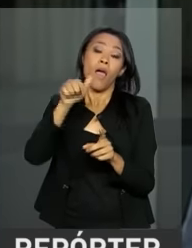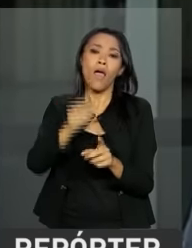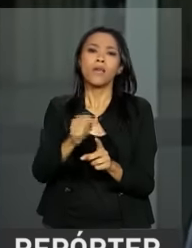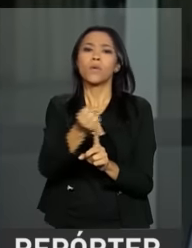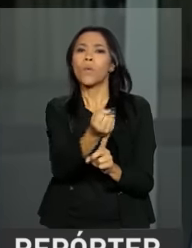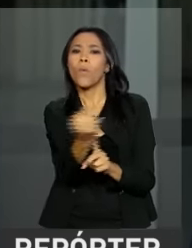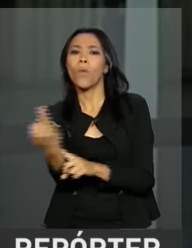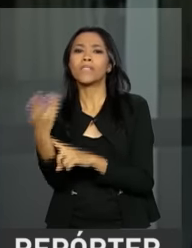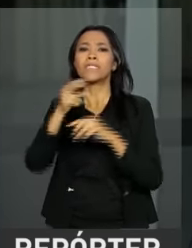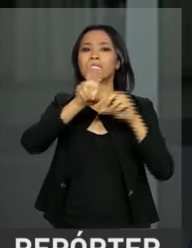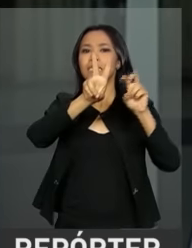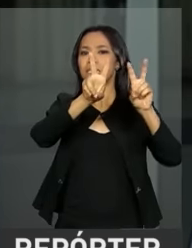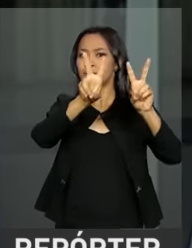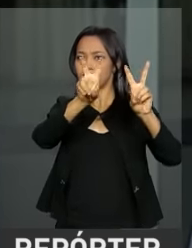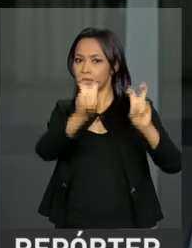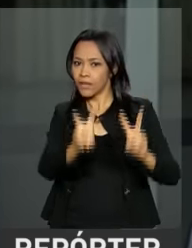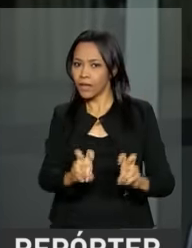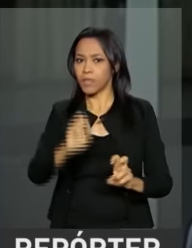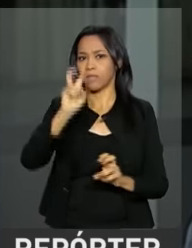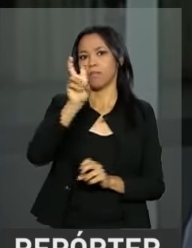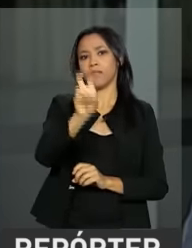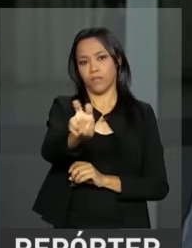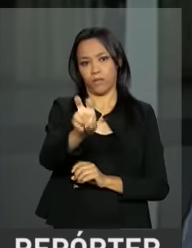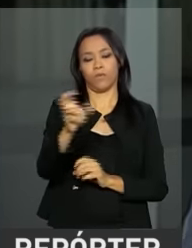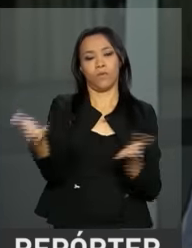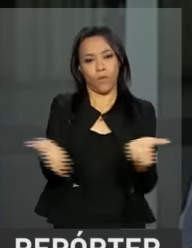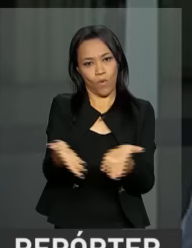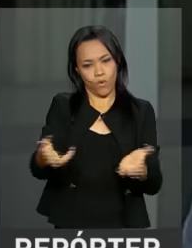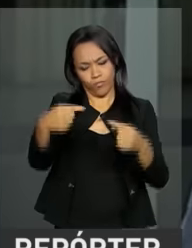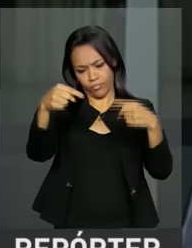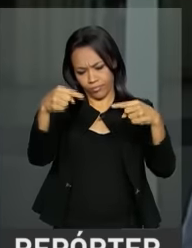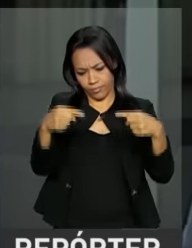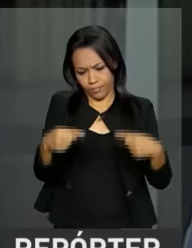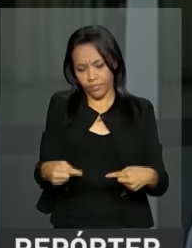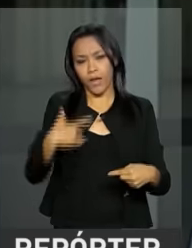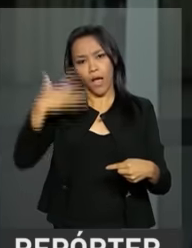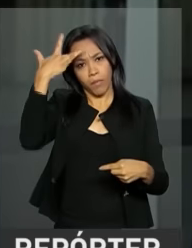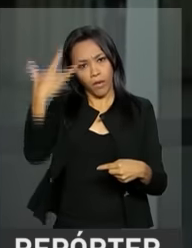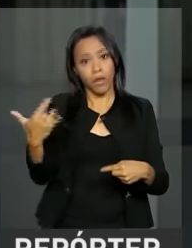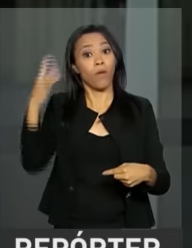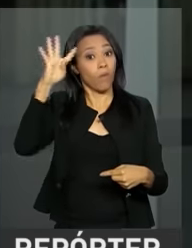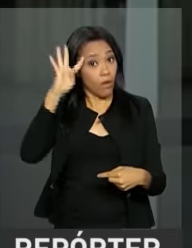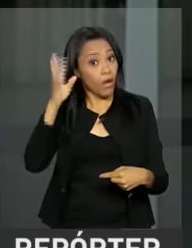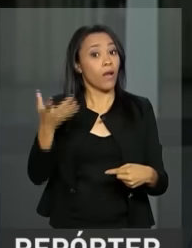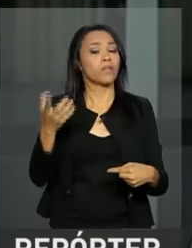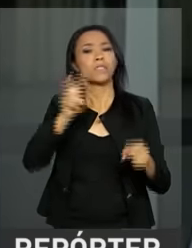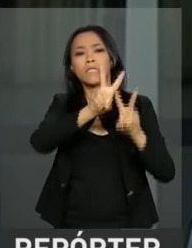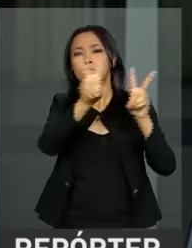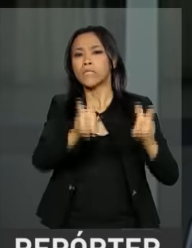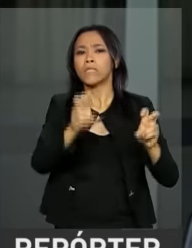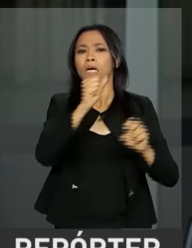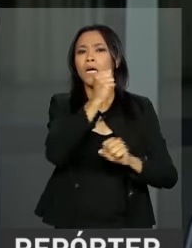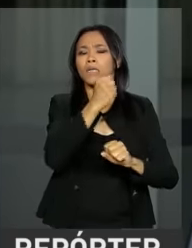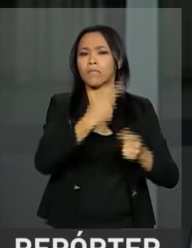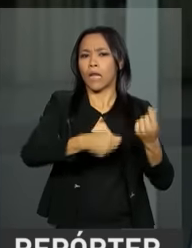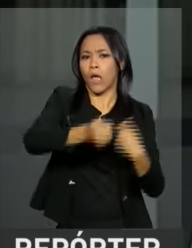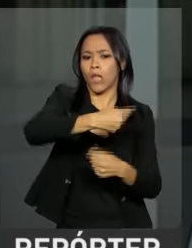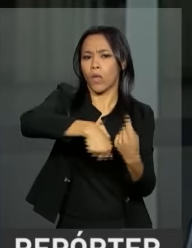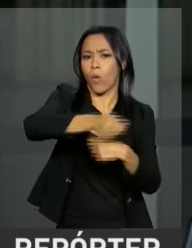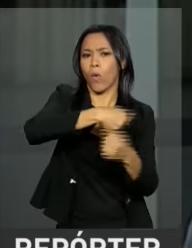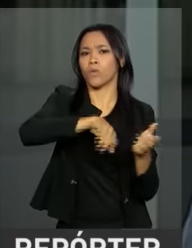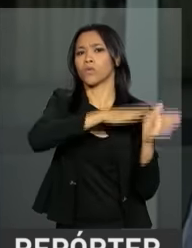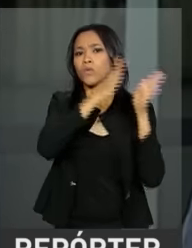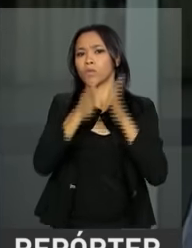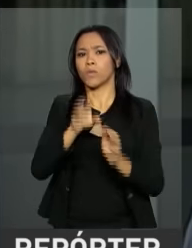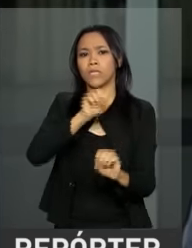cinco temas que estão em discussão ao longo do dia de hoje também amanhã quarta-feira ambiente de negócios Educação